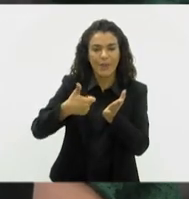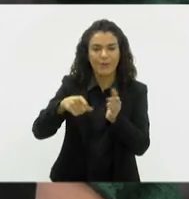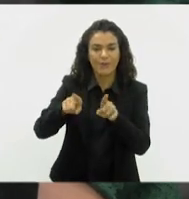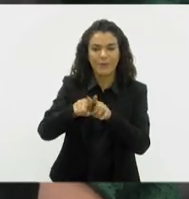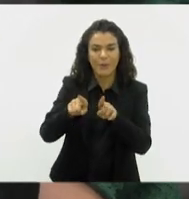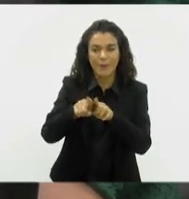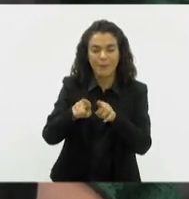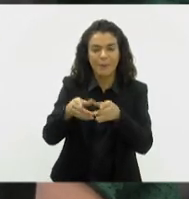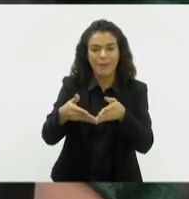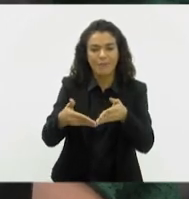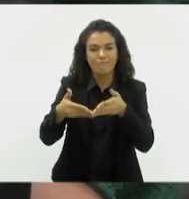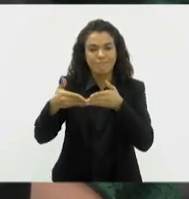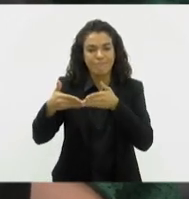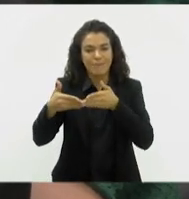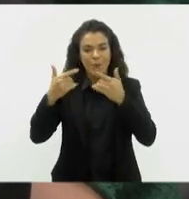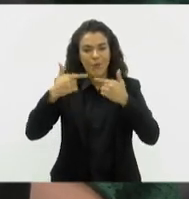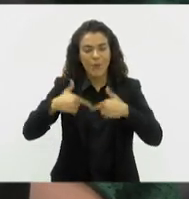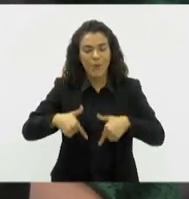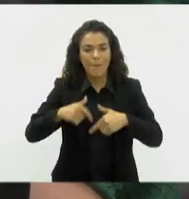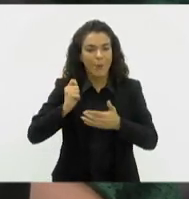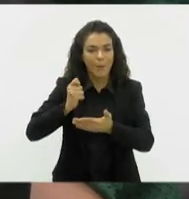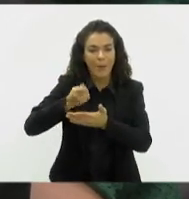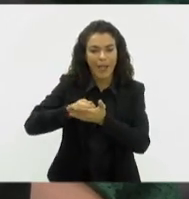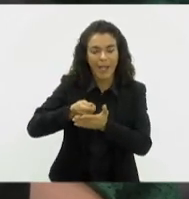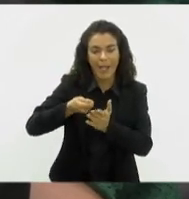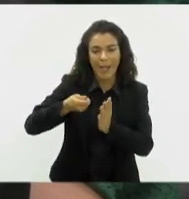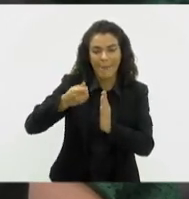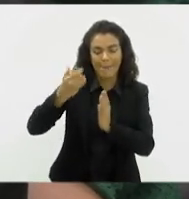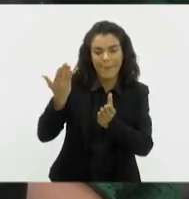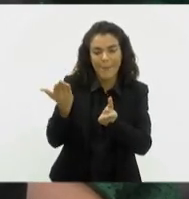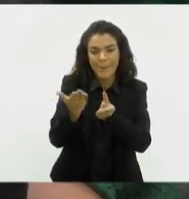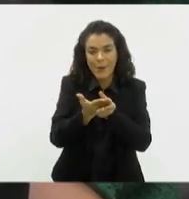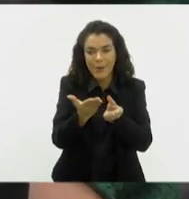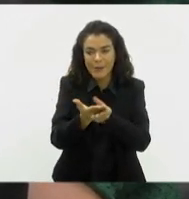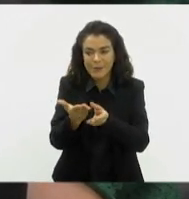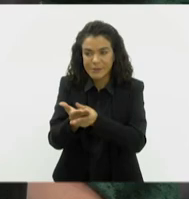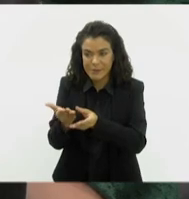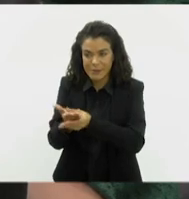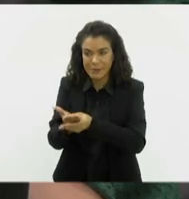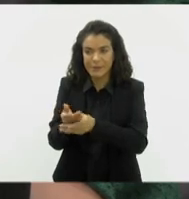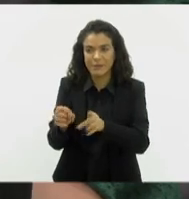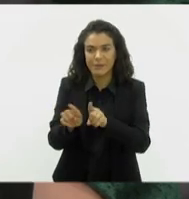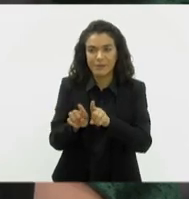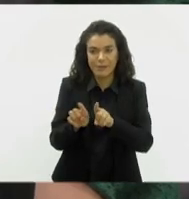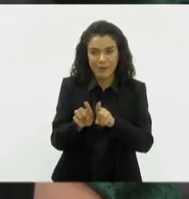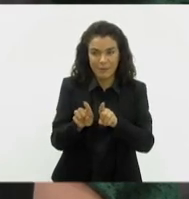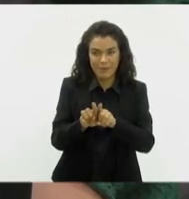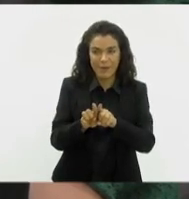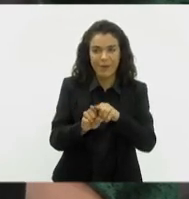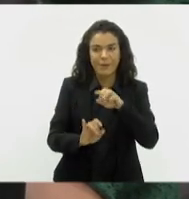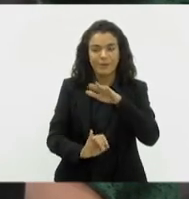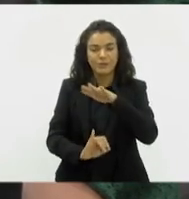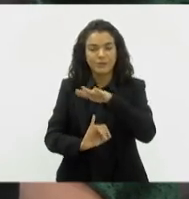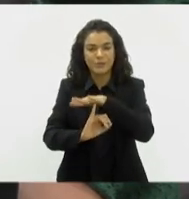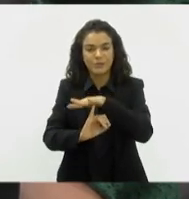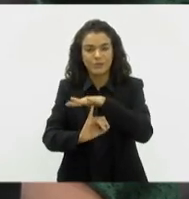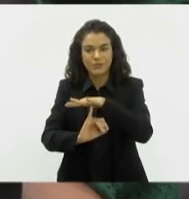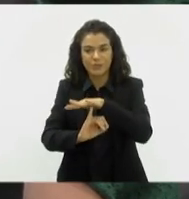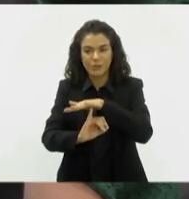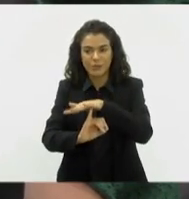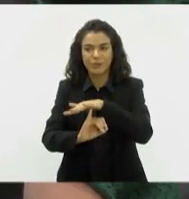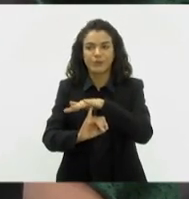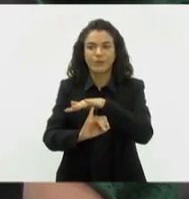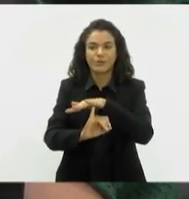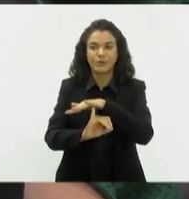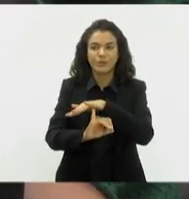custas processuais. Também eu tive atuação no Instituto Humanitas 360 em São Paulo, que eu